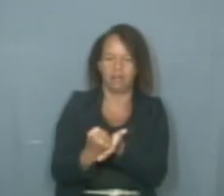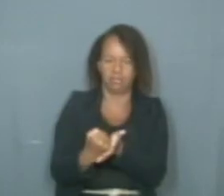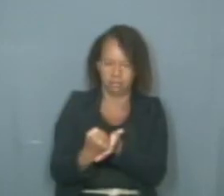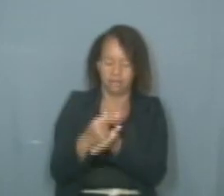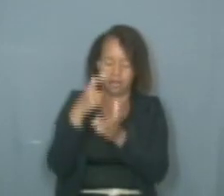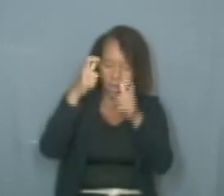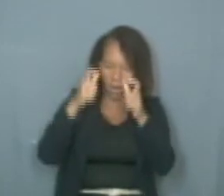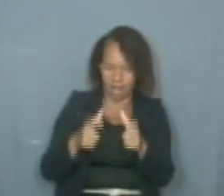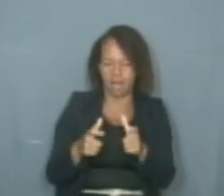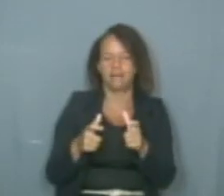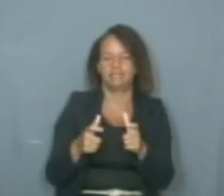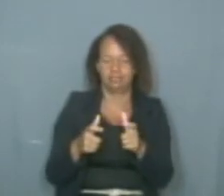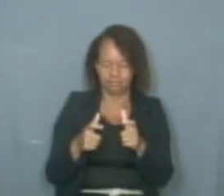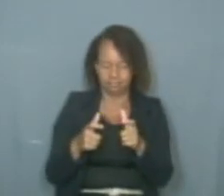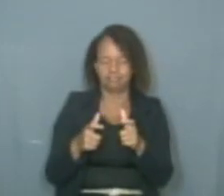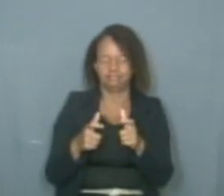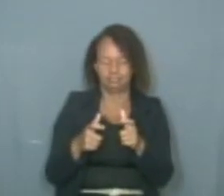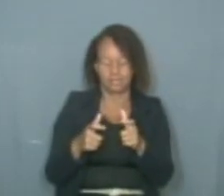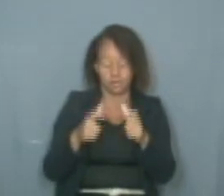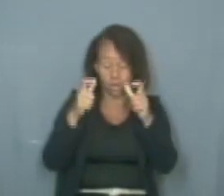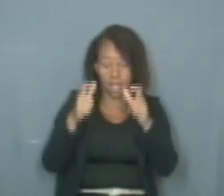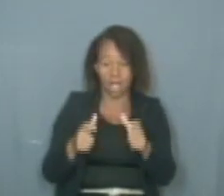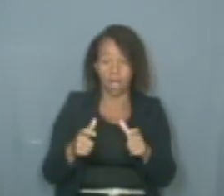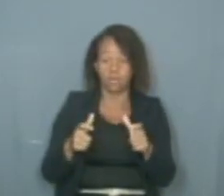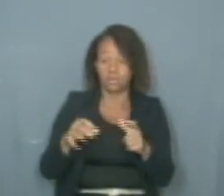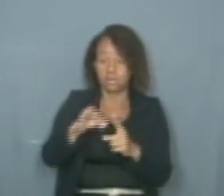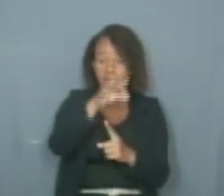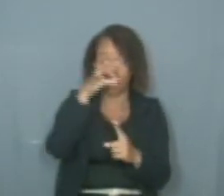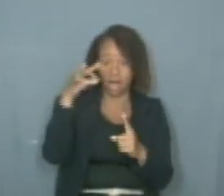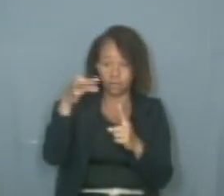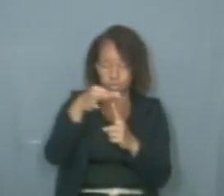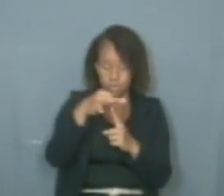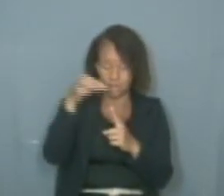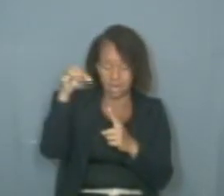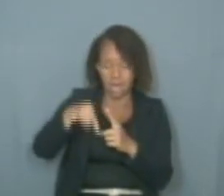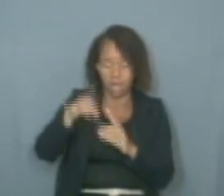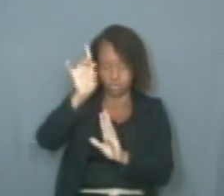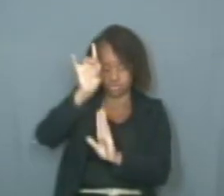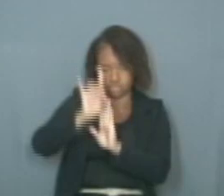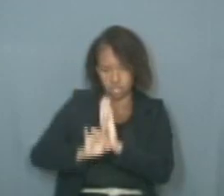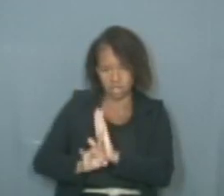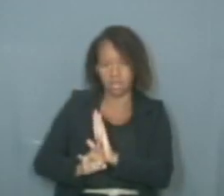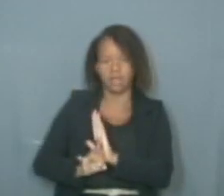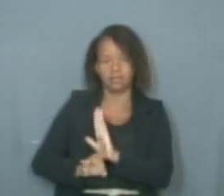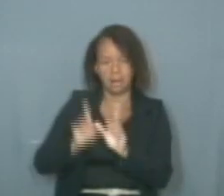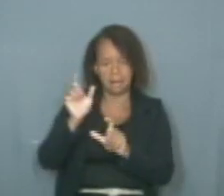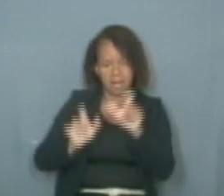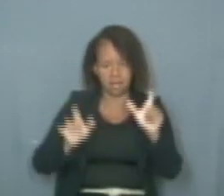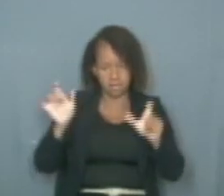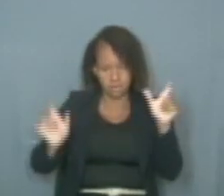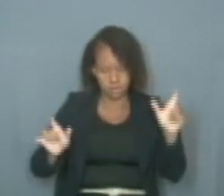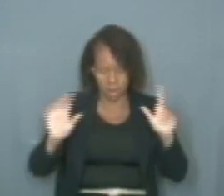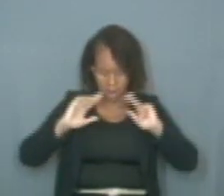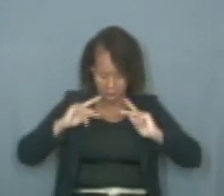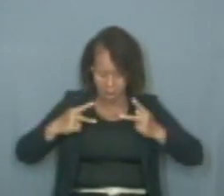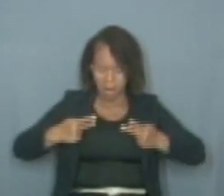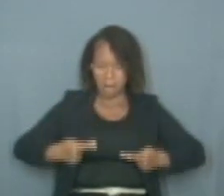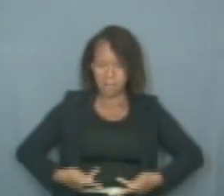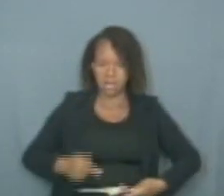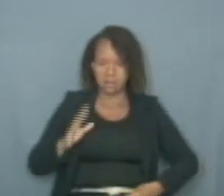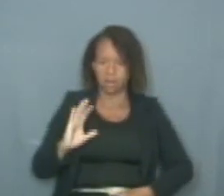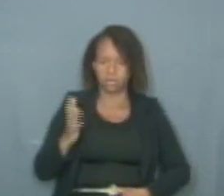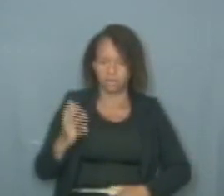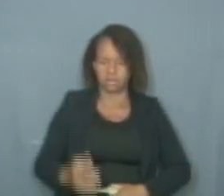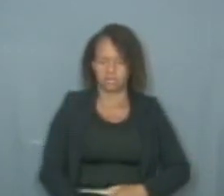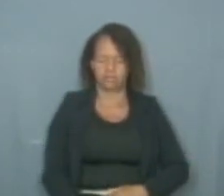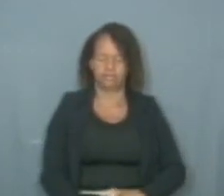deste lugar, este lugar santo, este lugar onde os direitos das pessoas humanas